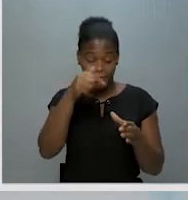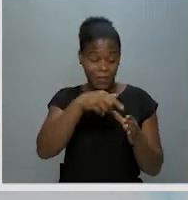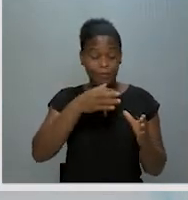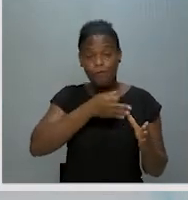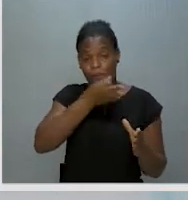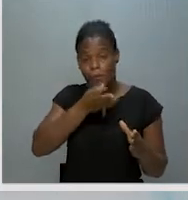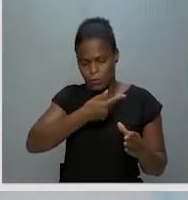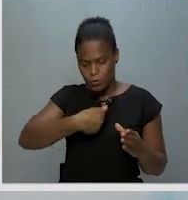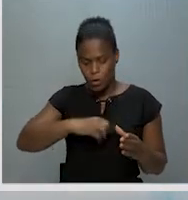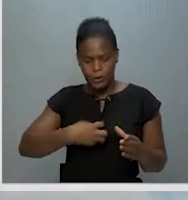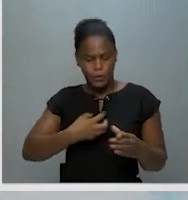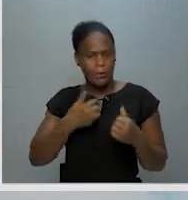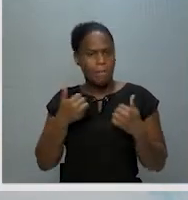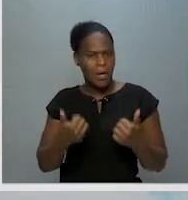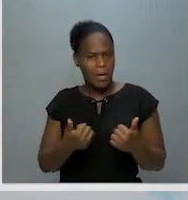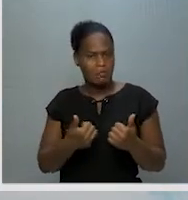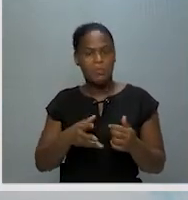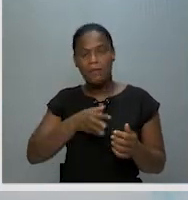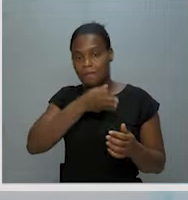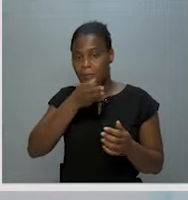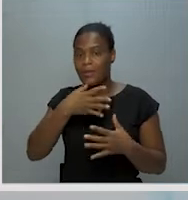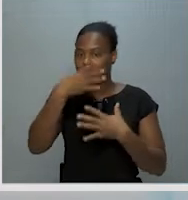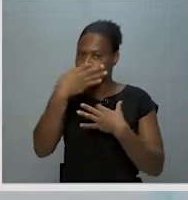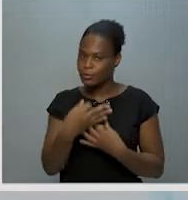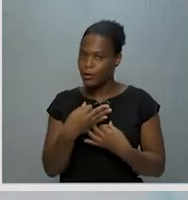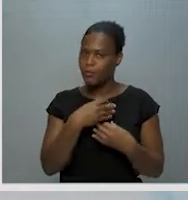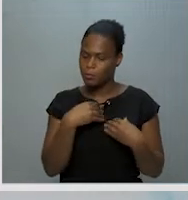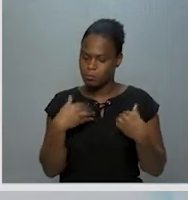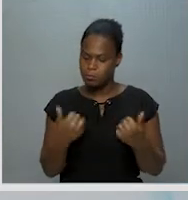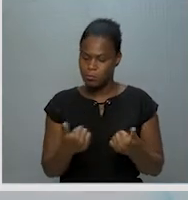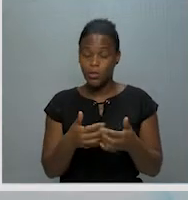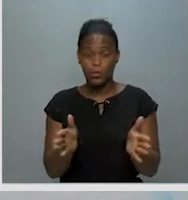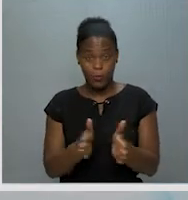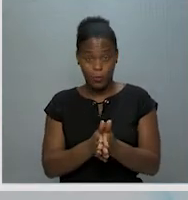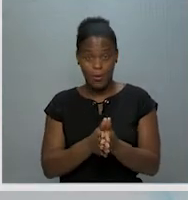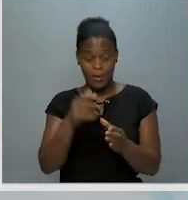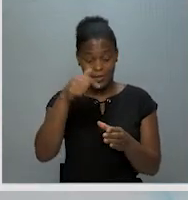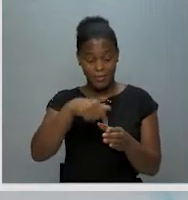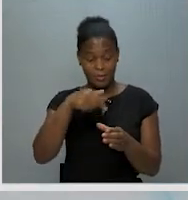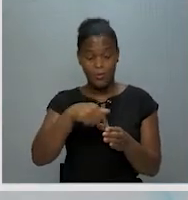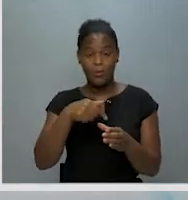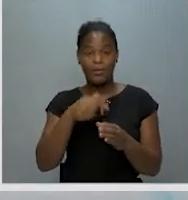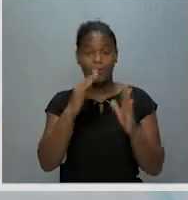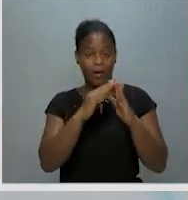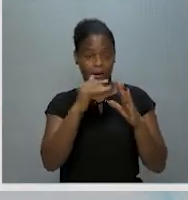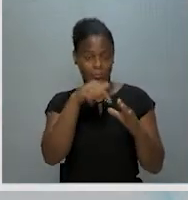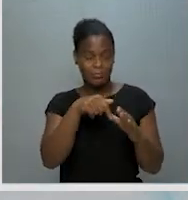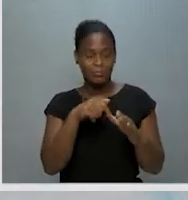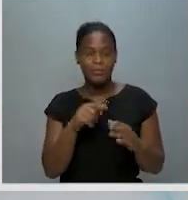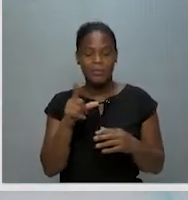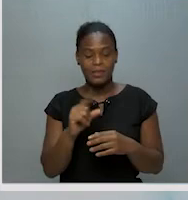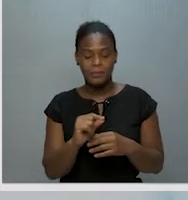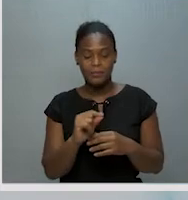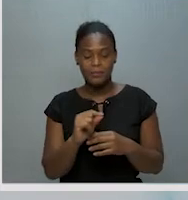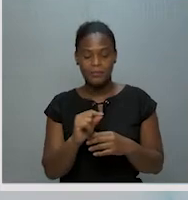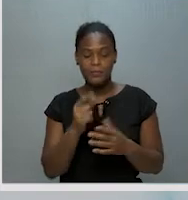nós nos sentimos bem. A família é que garante o bem-estar de todos dentro de uma habitação.